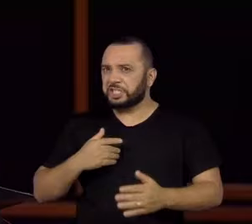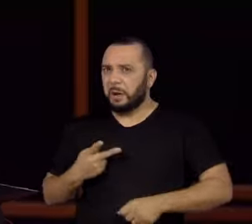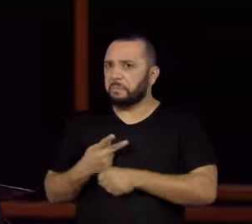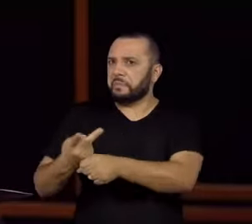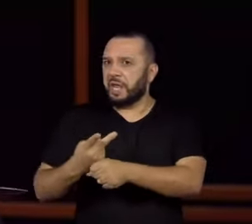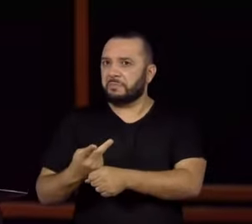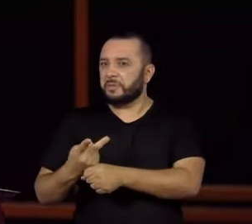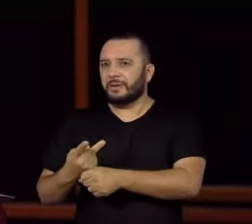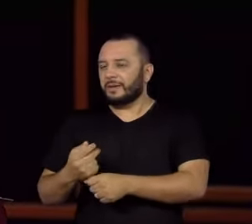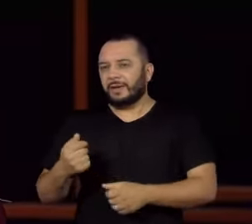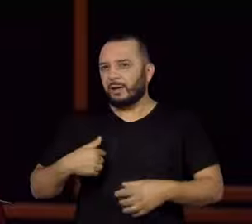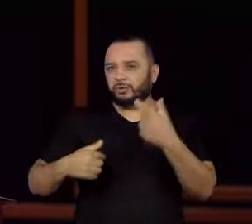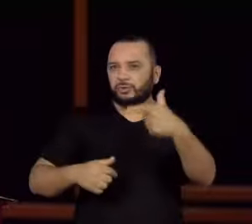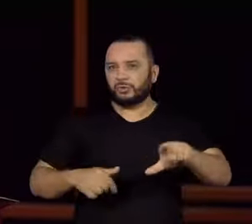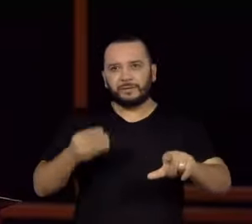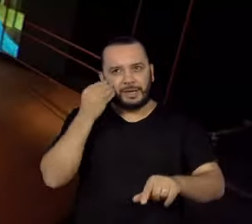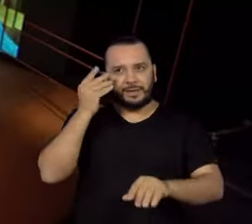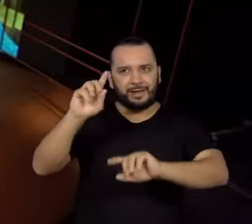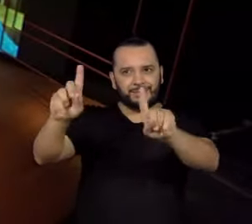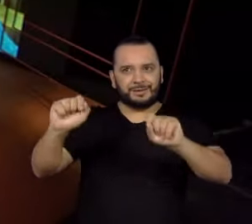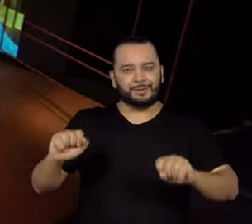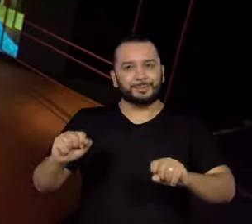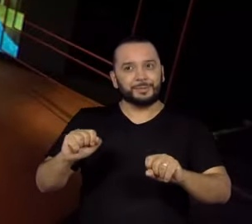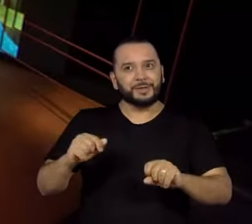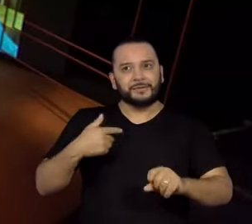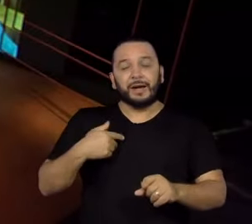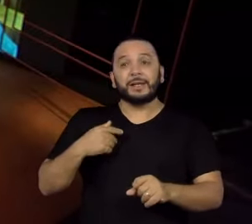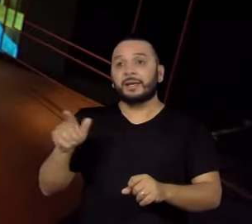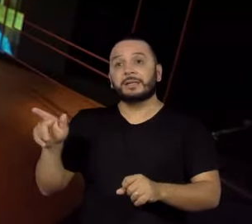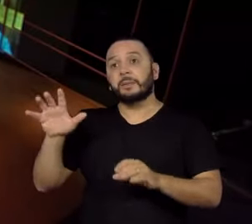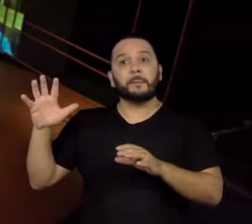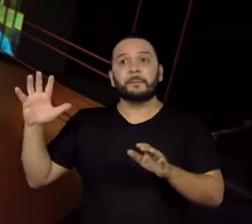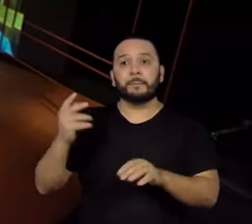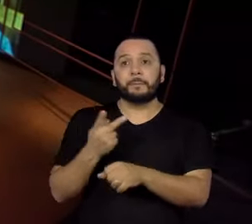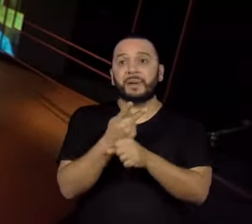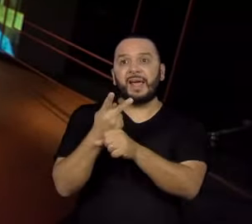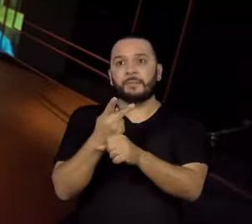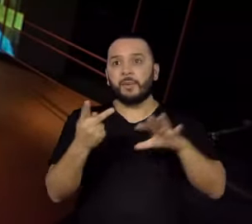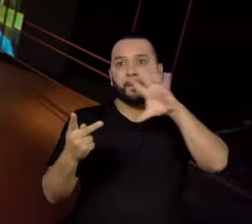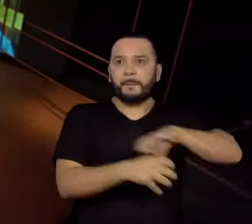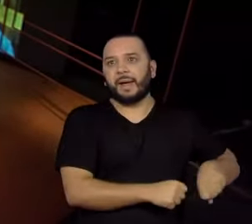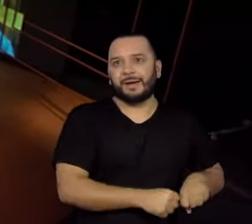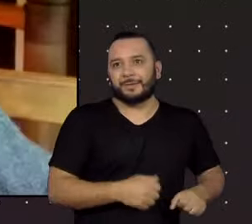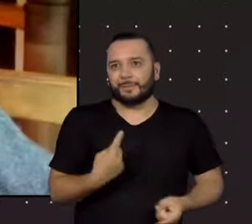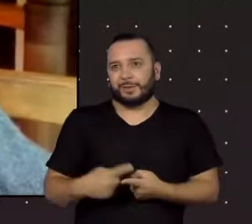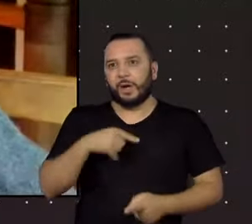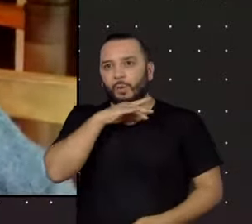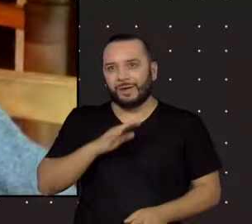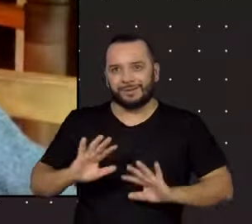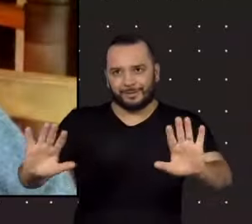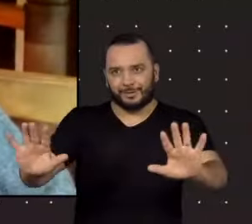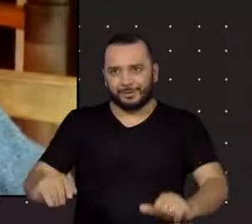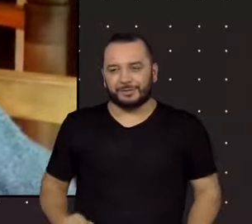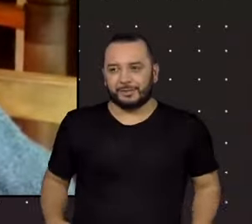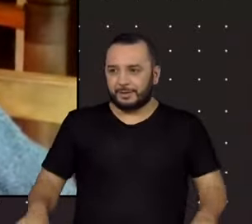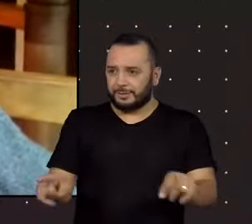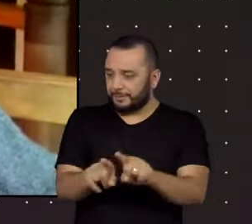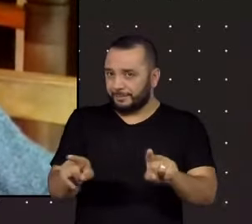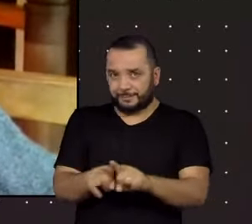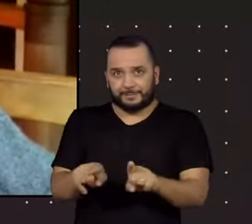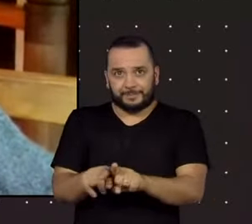só para o Hugo Giorgetti que me convidou a fazer um trechinho no filme dele, O Príncipe, aí por uma questão de amizade, eu interrompi com